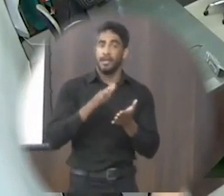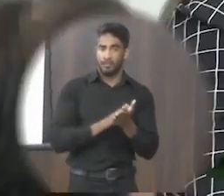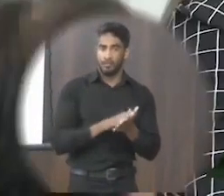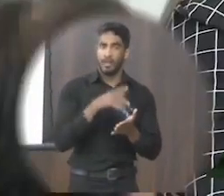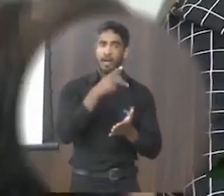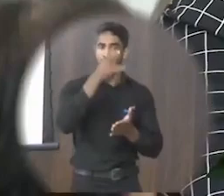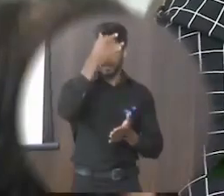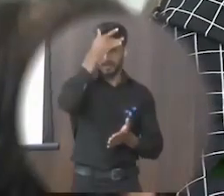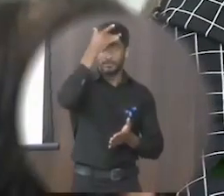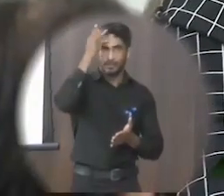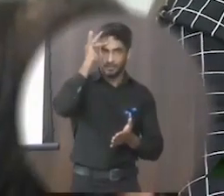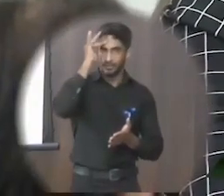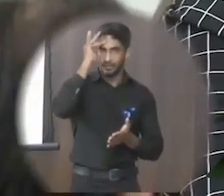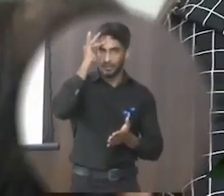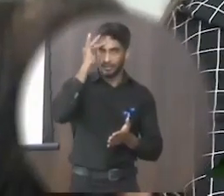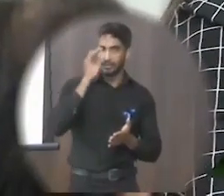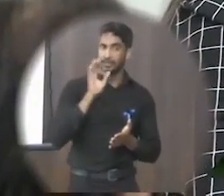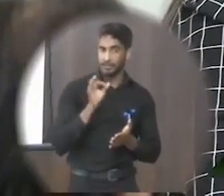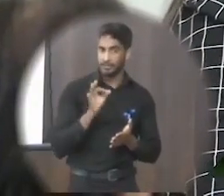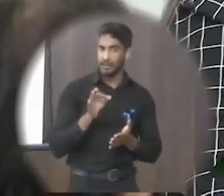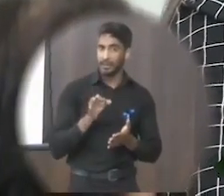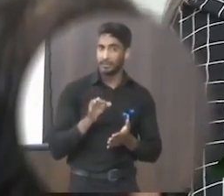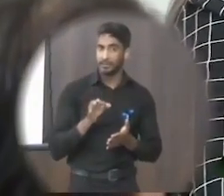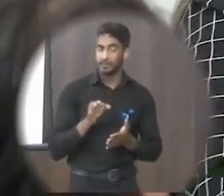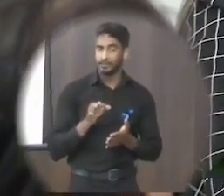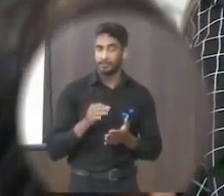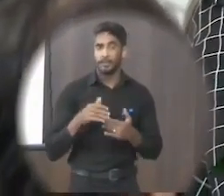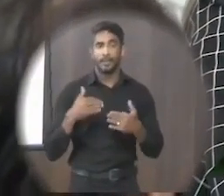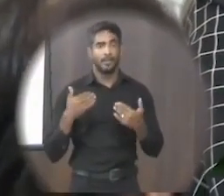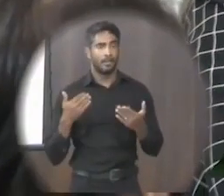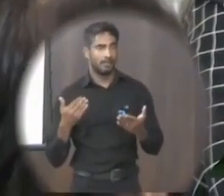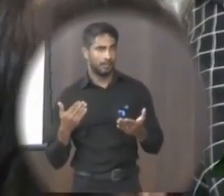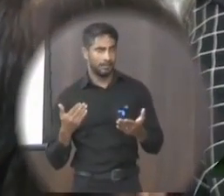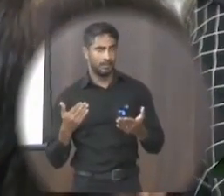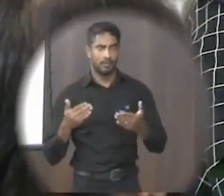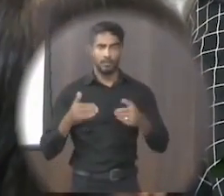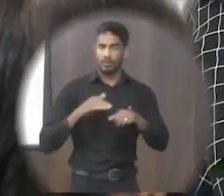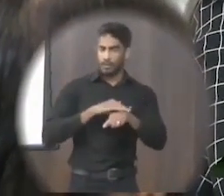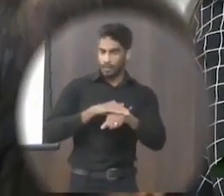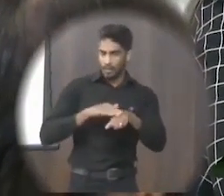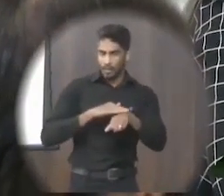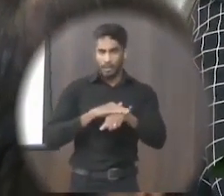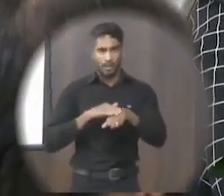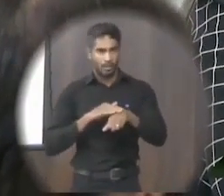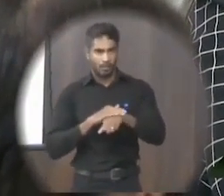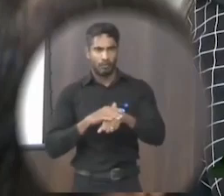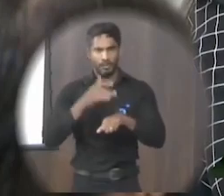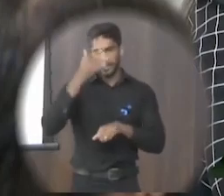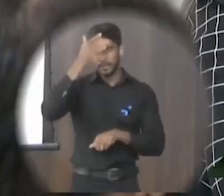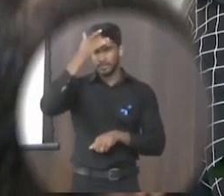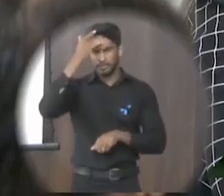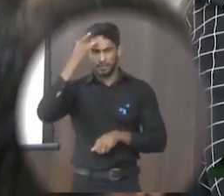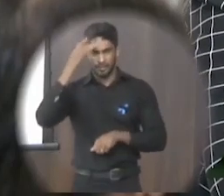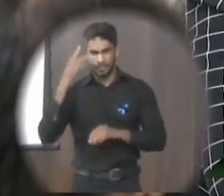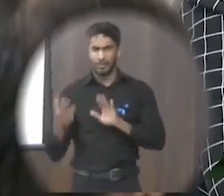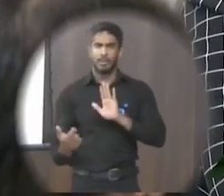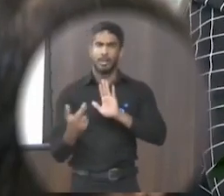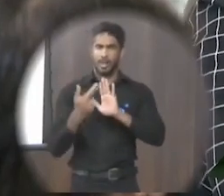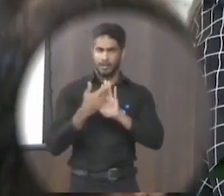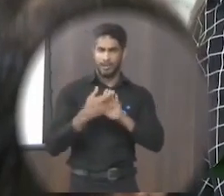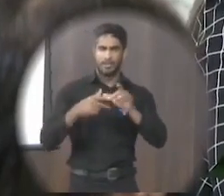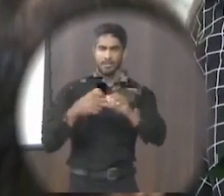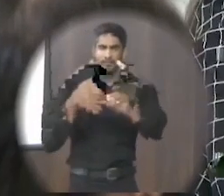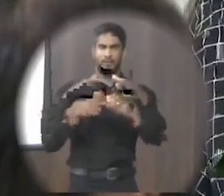proprietário. Então, em conversa com Esse morador, que representa lá o